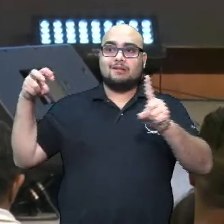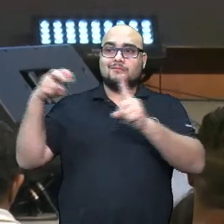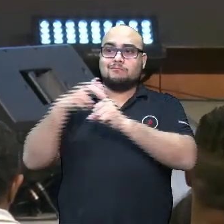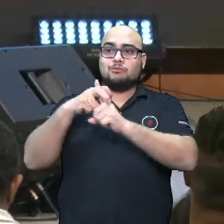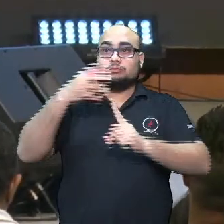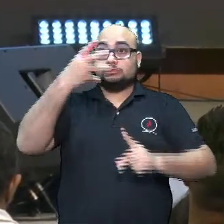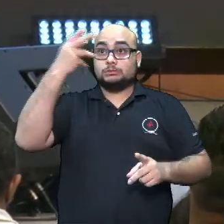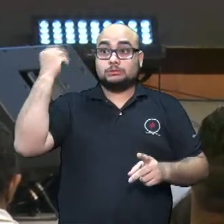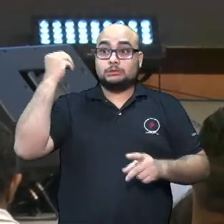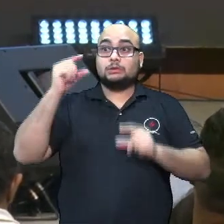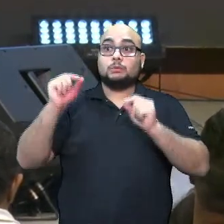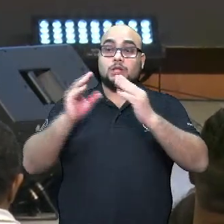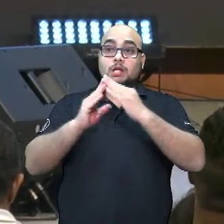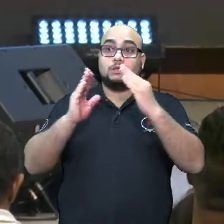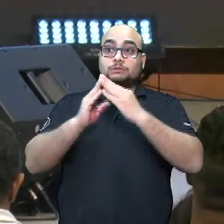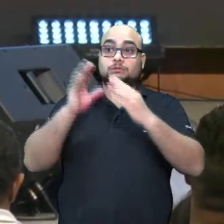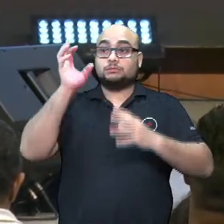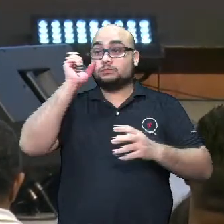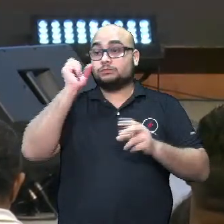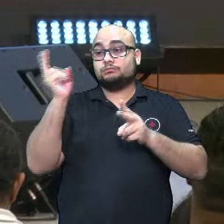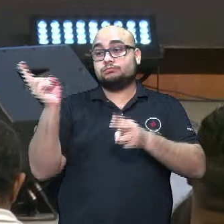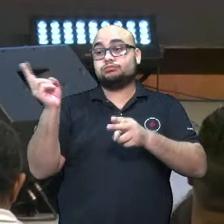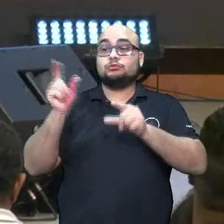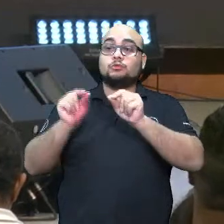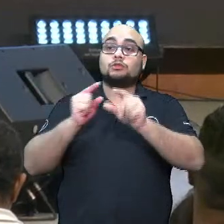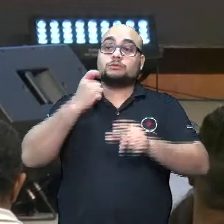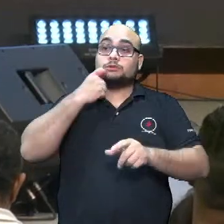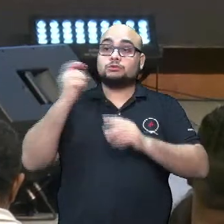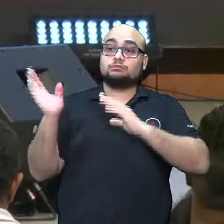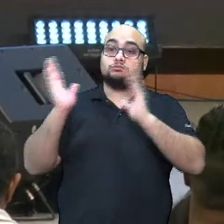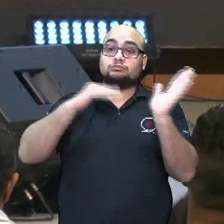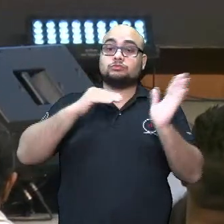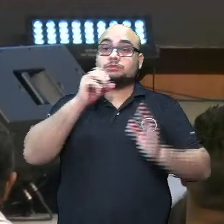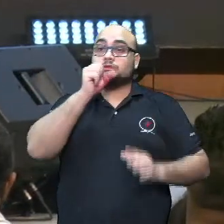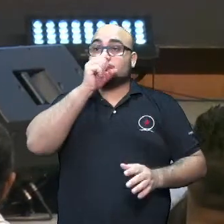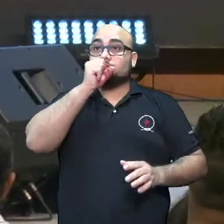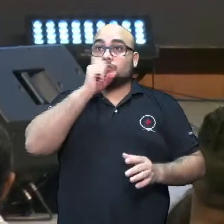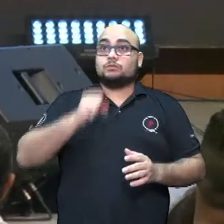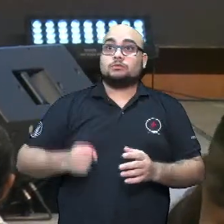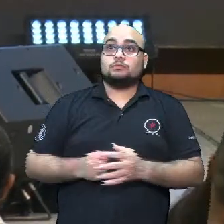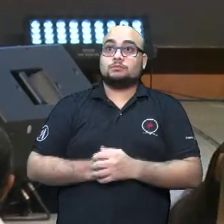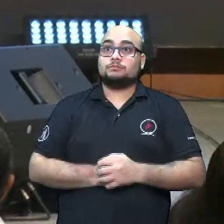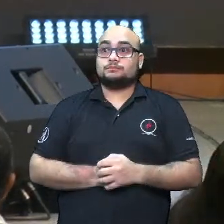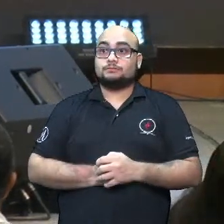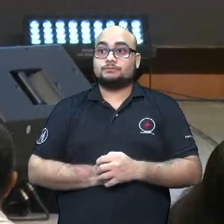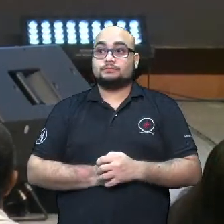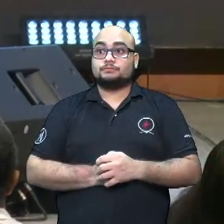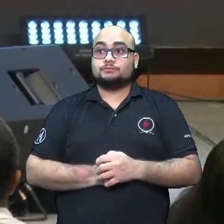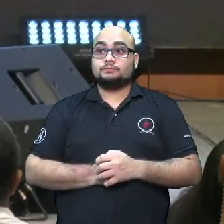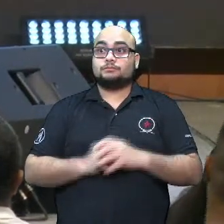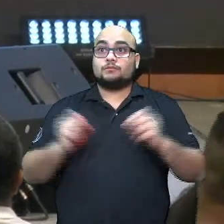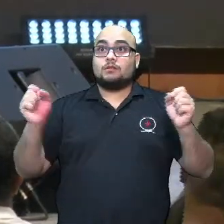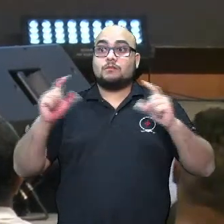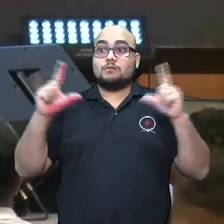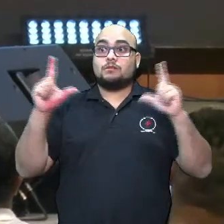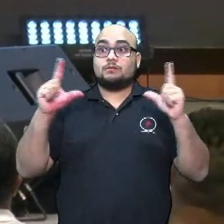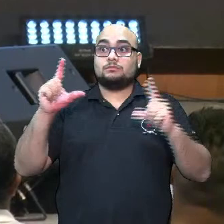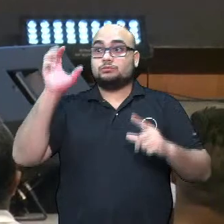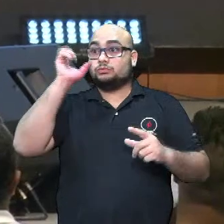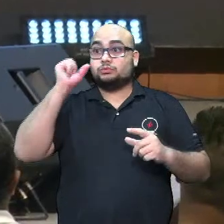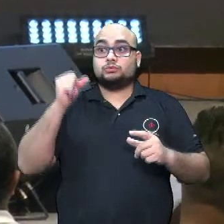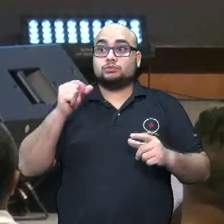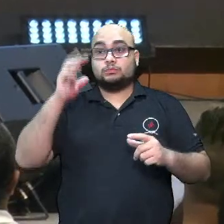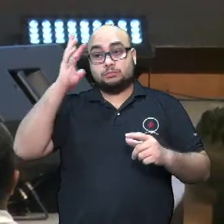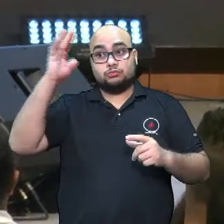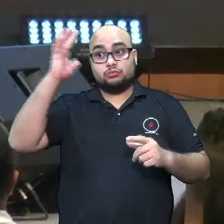casa, nós dormimos de sexta para sábado. Thaís não dormiu, nem eu. Quando acordei de manhã, eu falei: Thaís, eu não consegui dormir direito. Eu tive um sonho, ela falou: eu